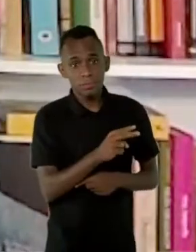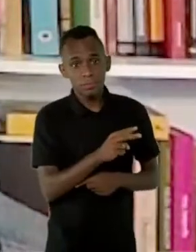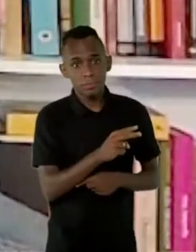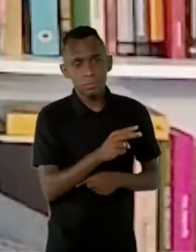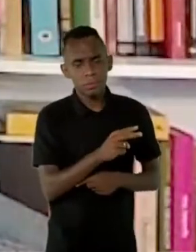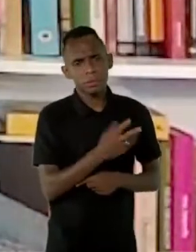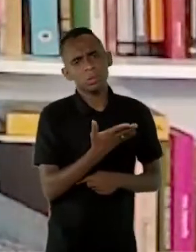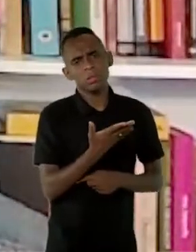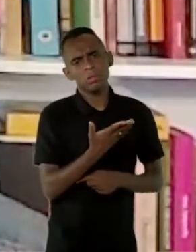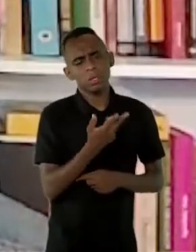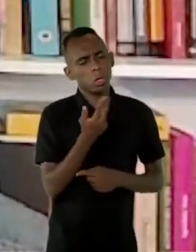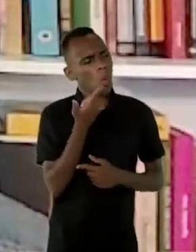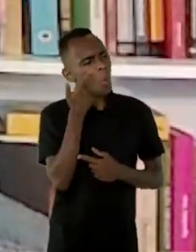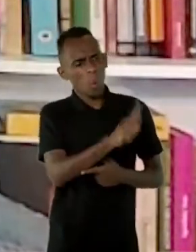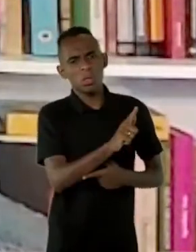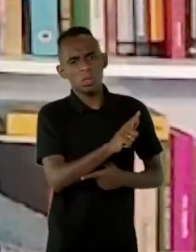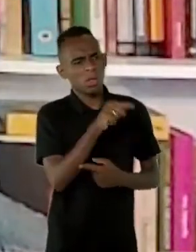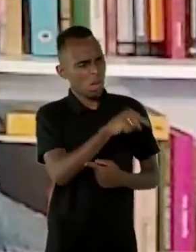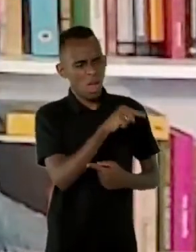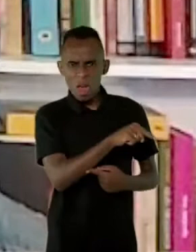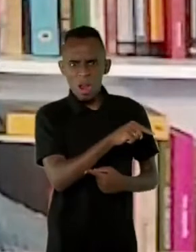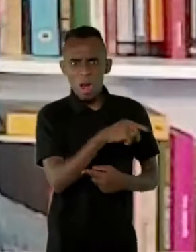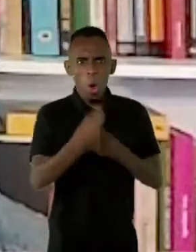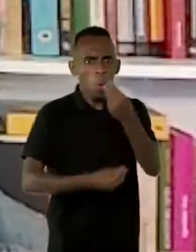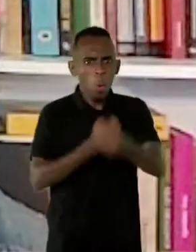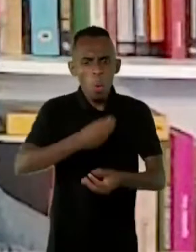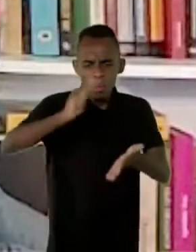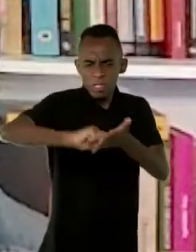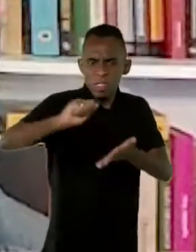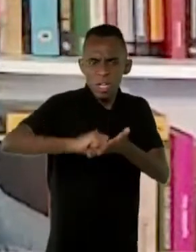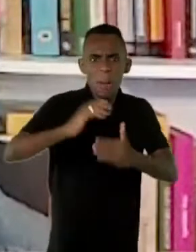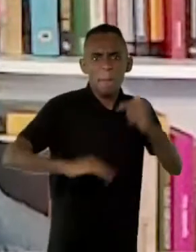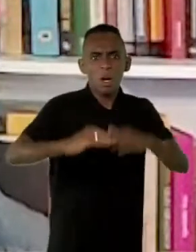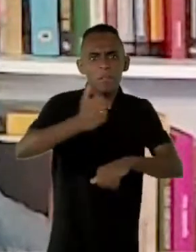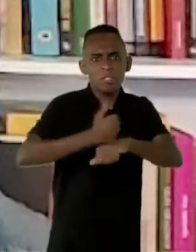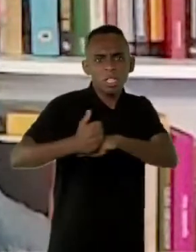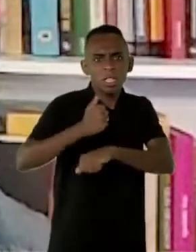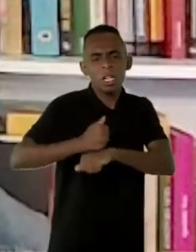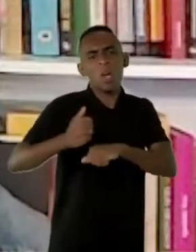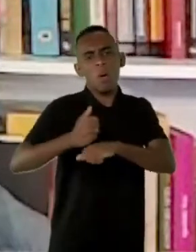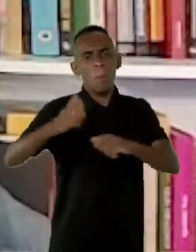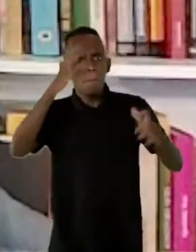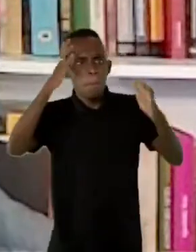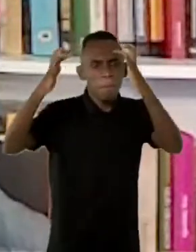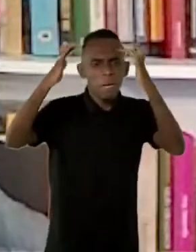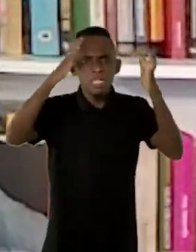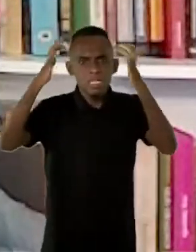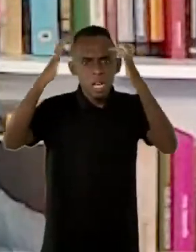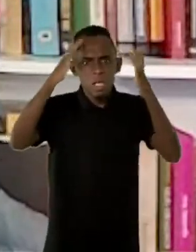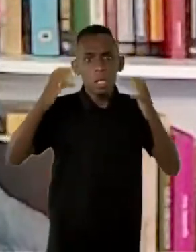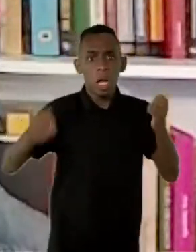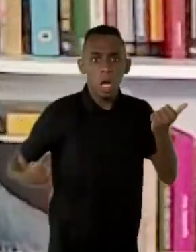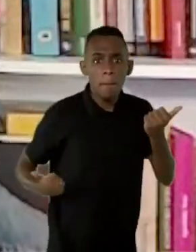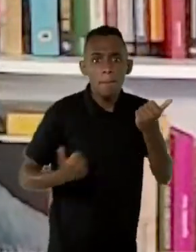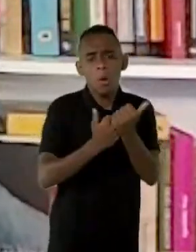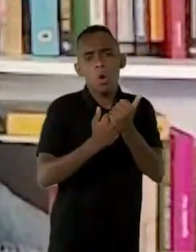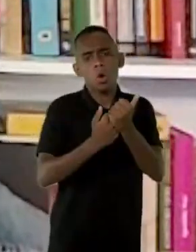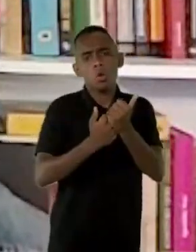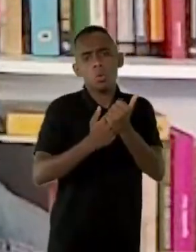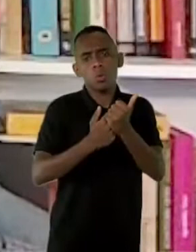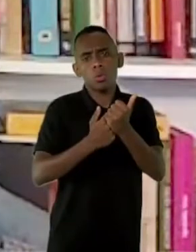não consegue olhar a Carolina como uma autora, como uma intelectual, como uma mulher que pode ajudar a pensar o Brasil.